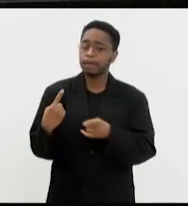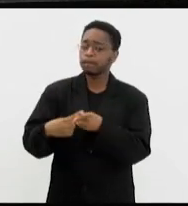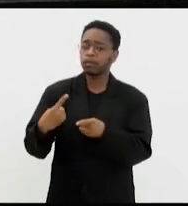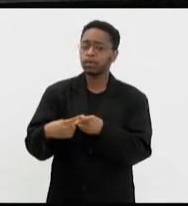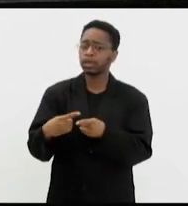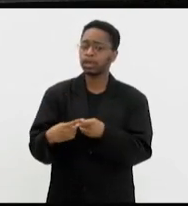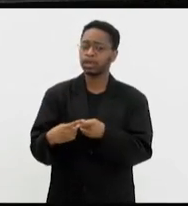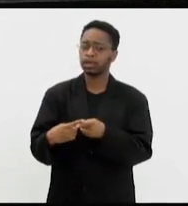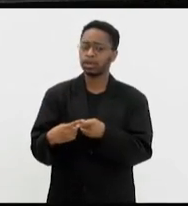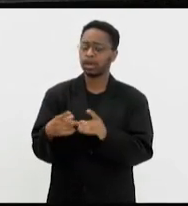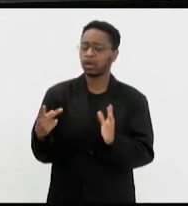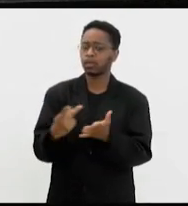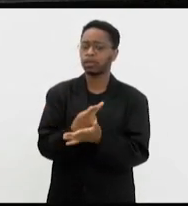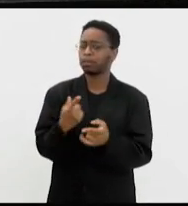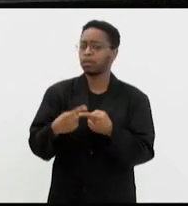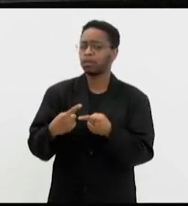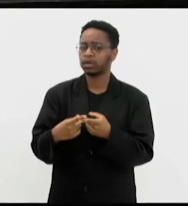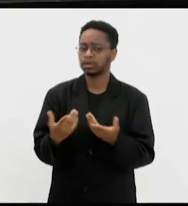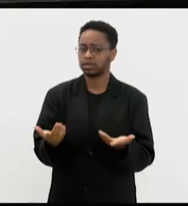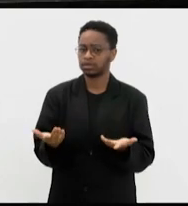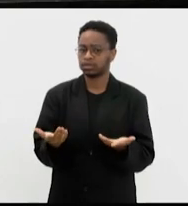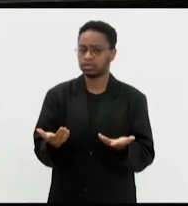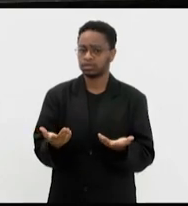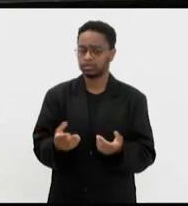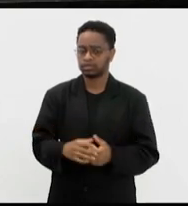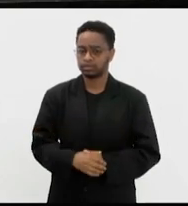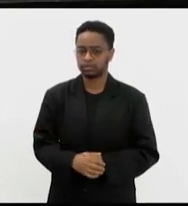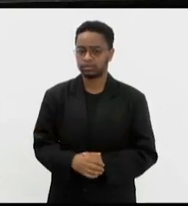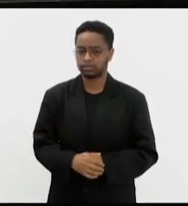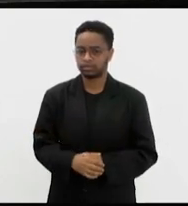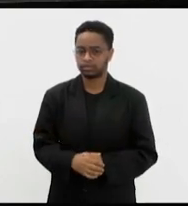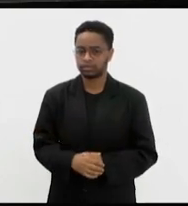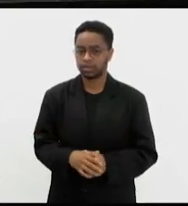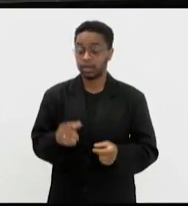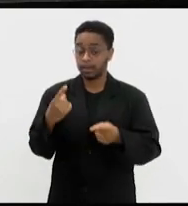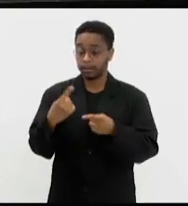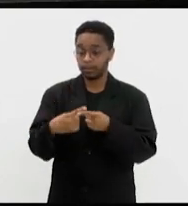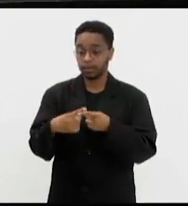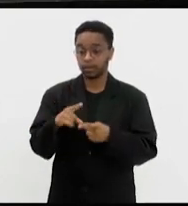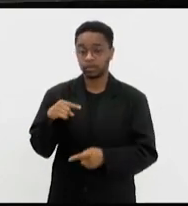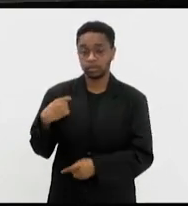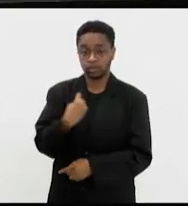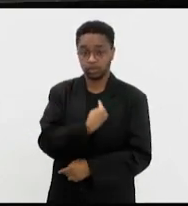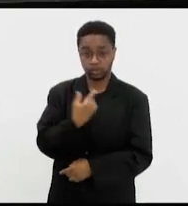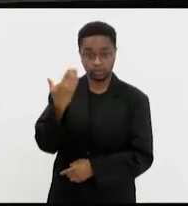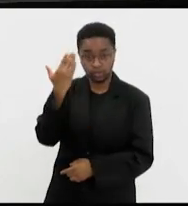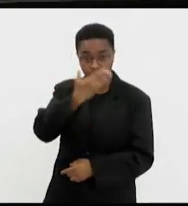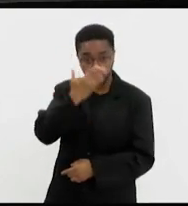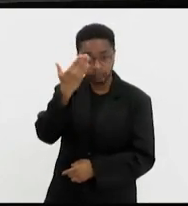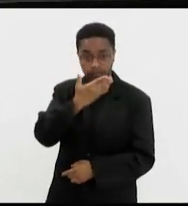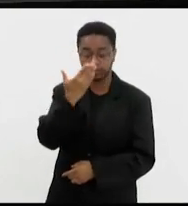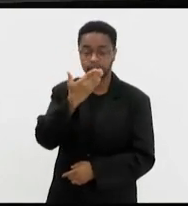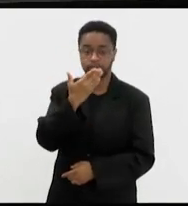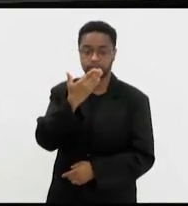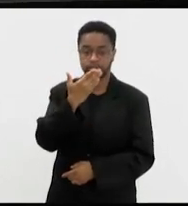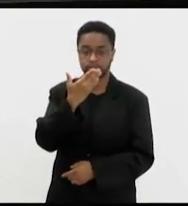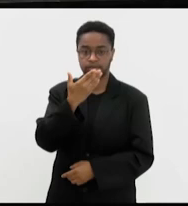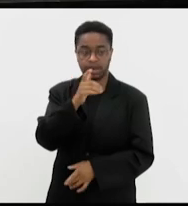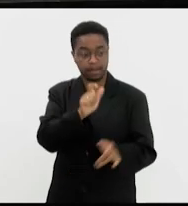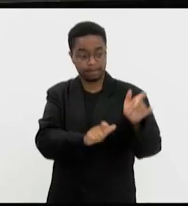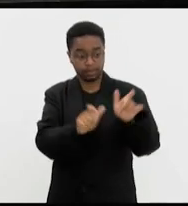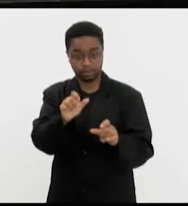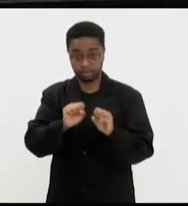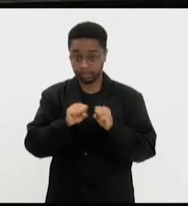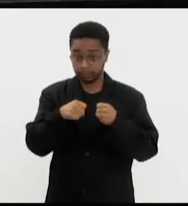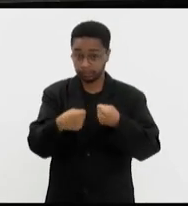a acontece porque nós não vemos esses que se dizem defensores